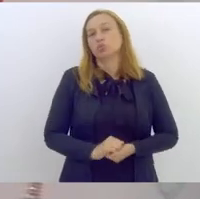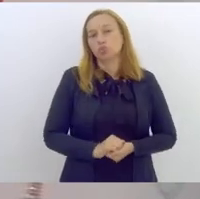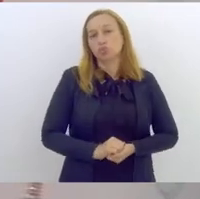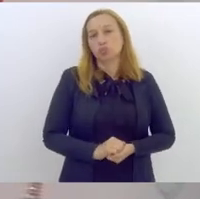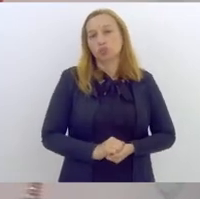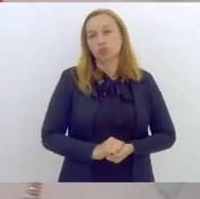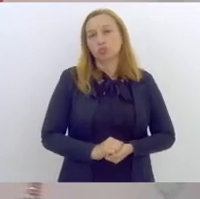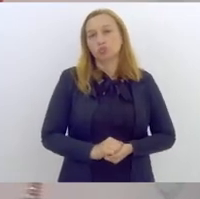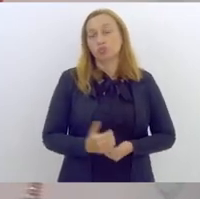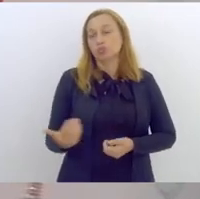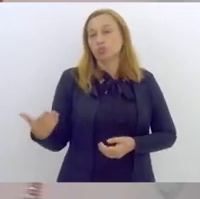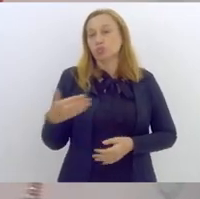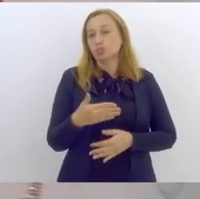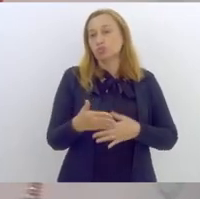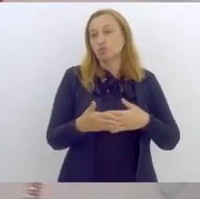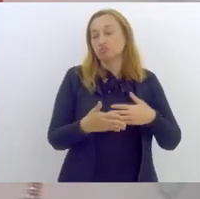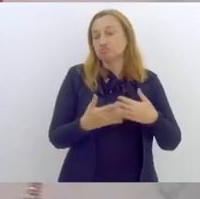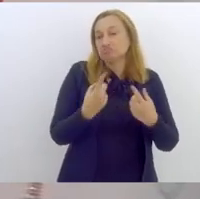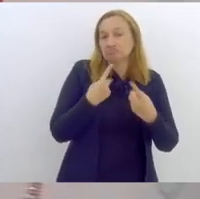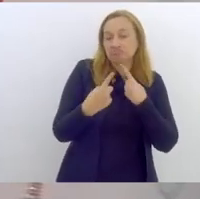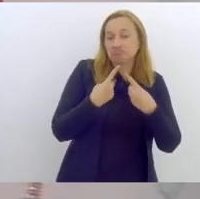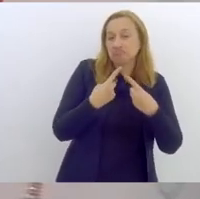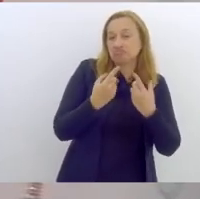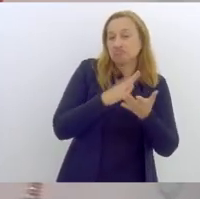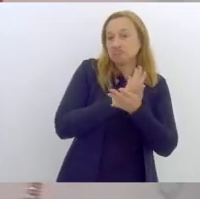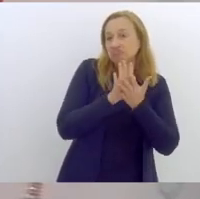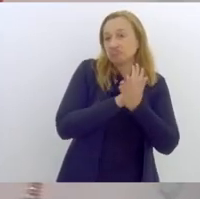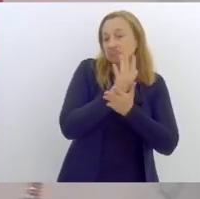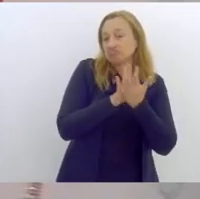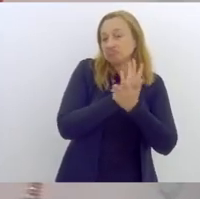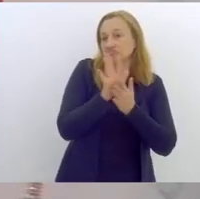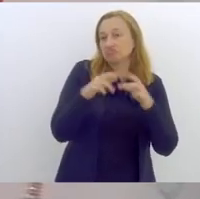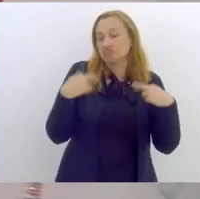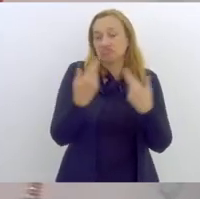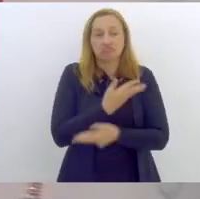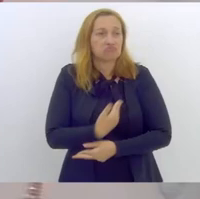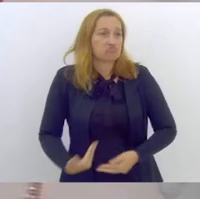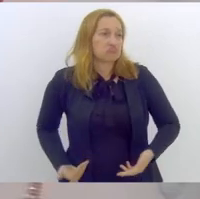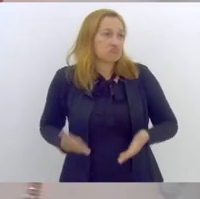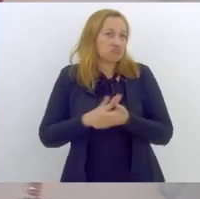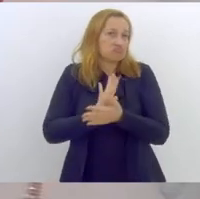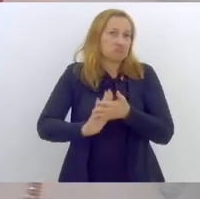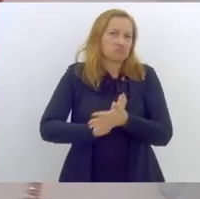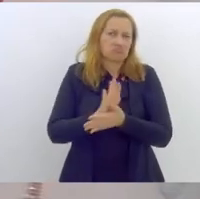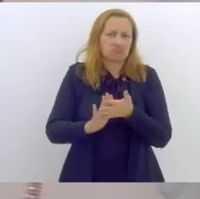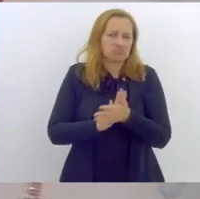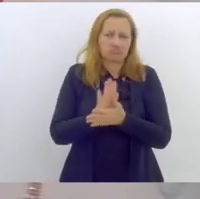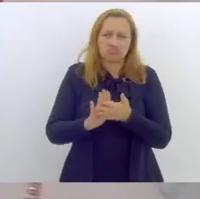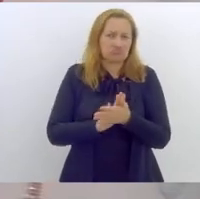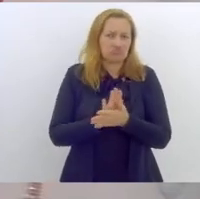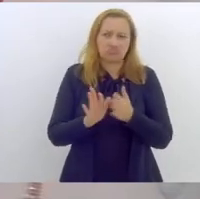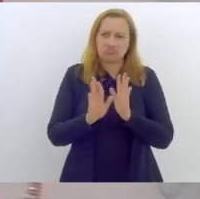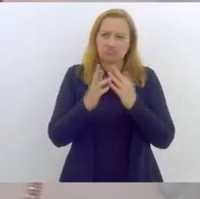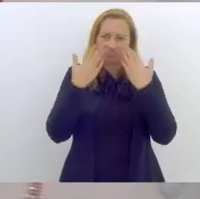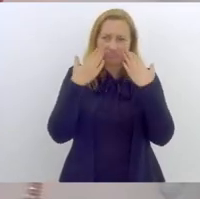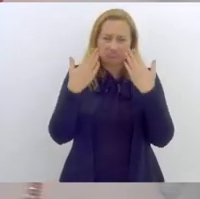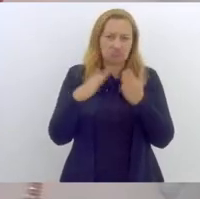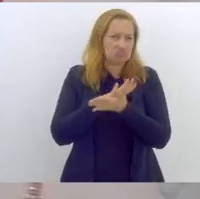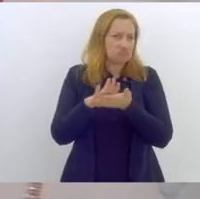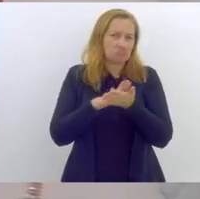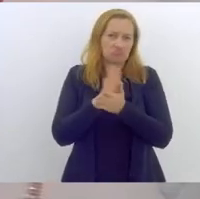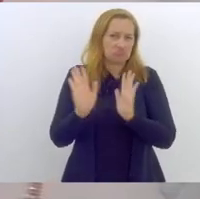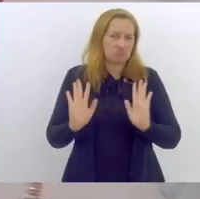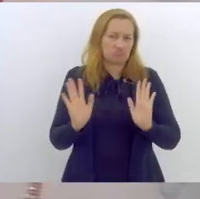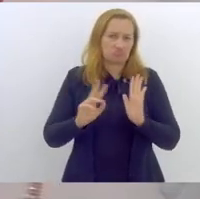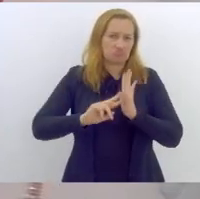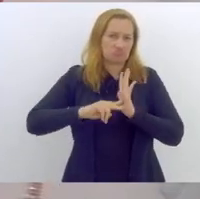ela vem sem qualquer diálogo com o Parlamento sem qualquer audiência pública sem qualquer outro diálogo com qualquer representação sindical